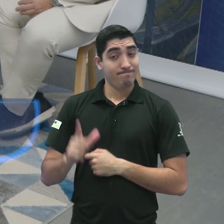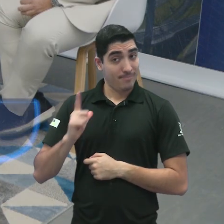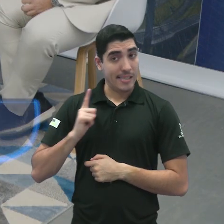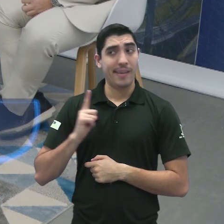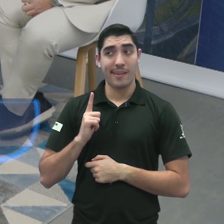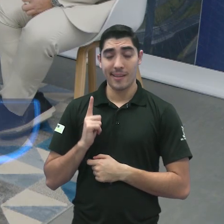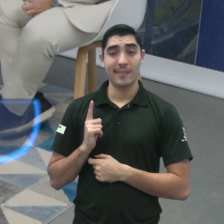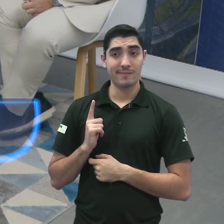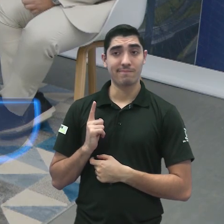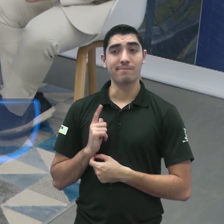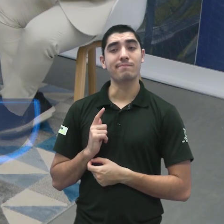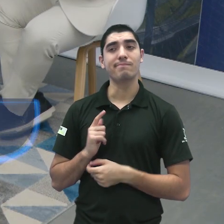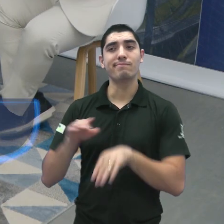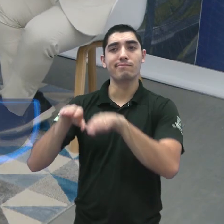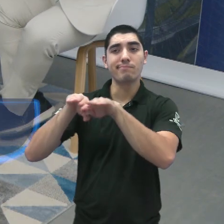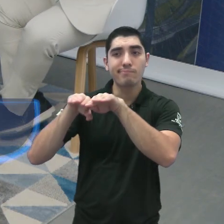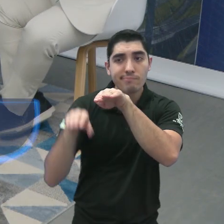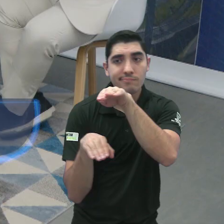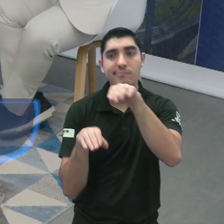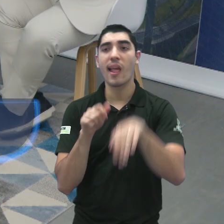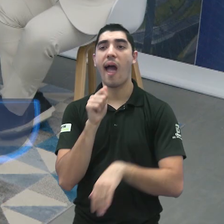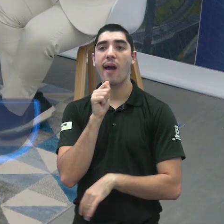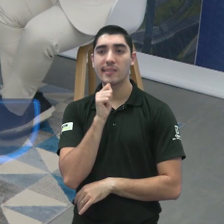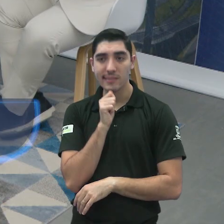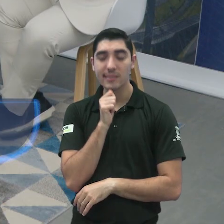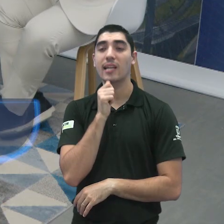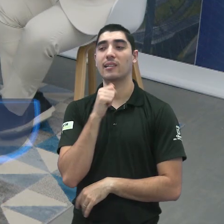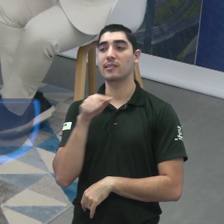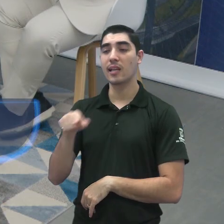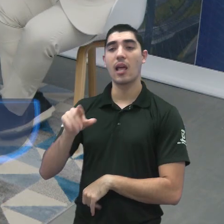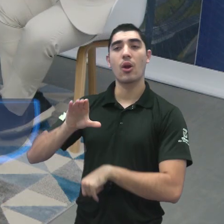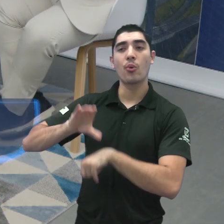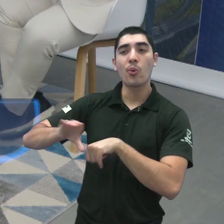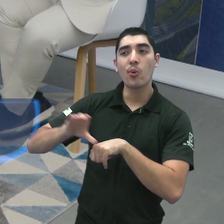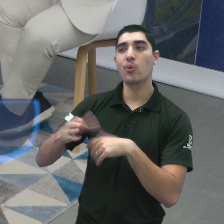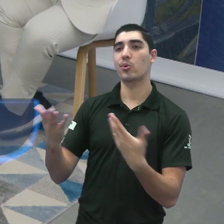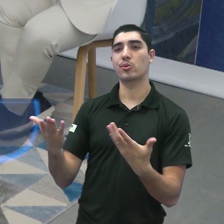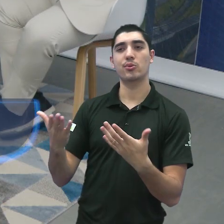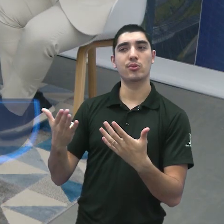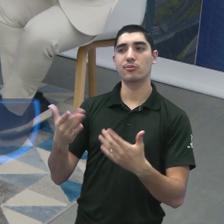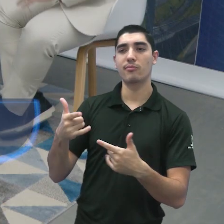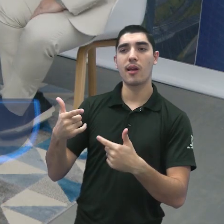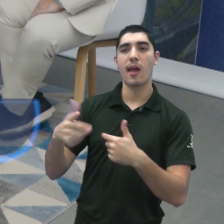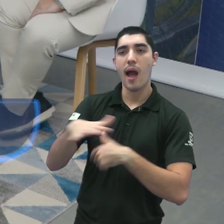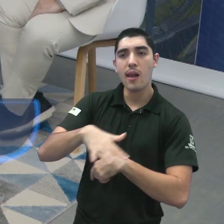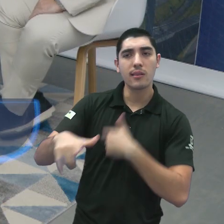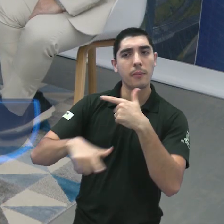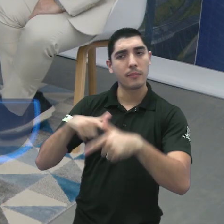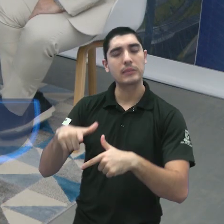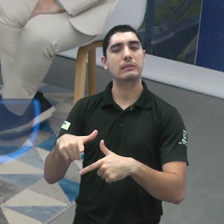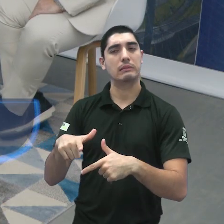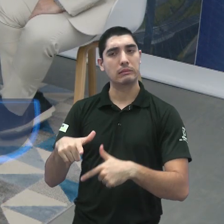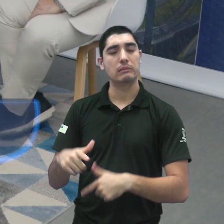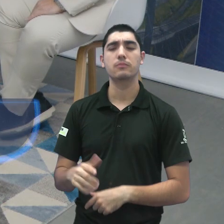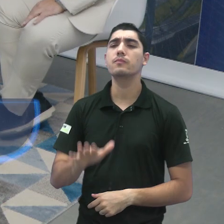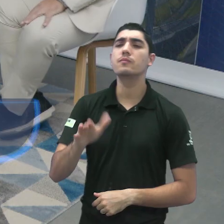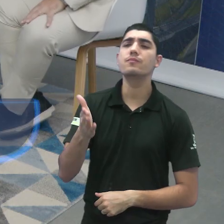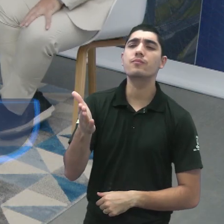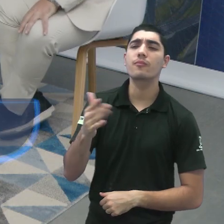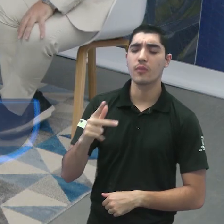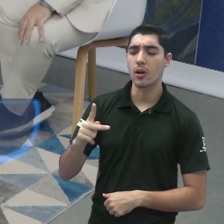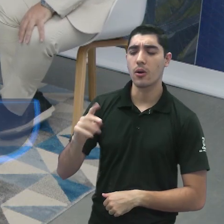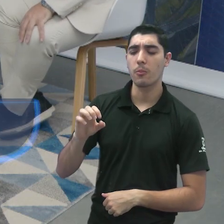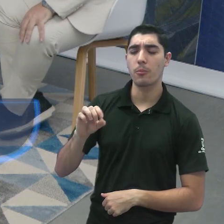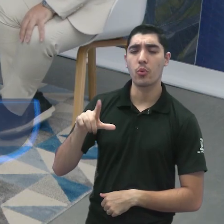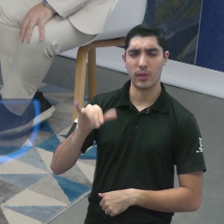como é realmente a desigualdade dependendo de cada curso, de cada caminho que a pessoa segue, né? Realmente. Poliana,